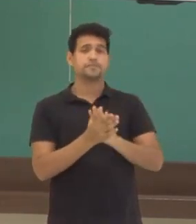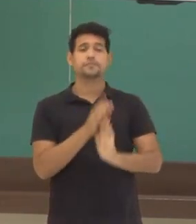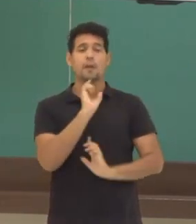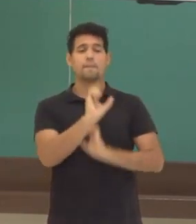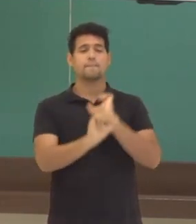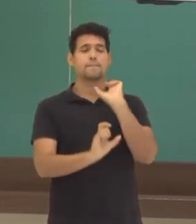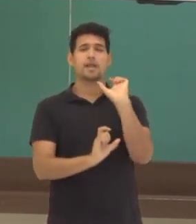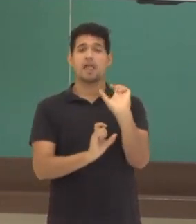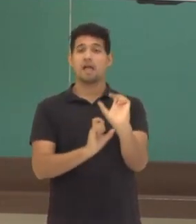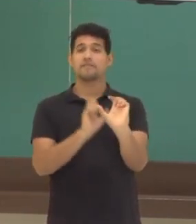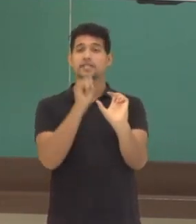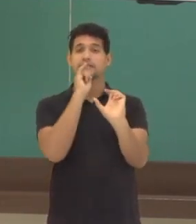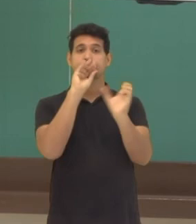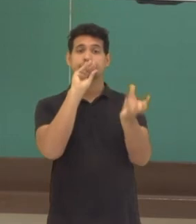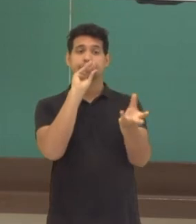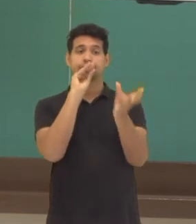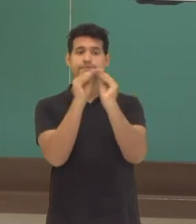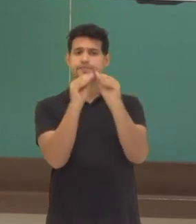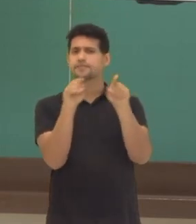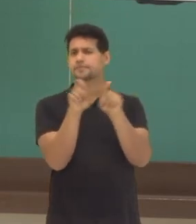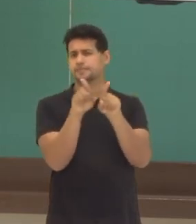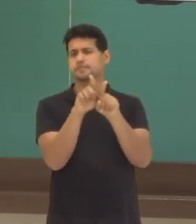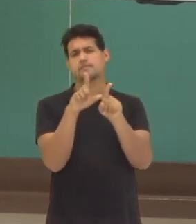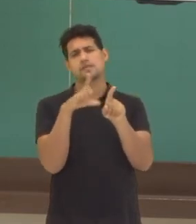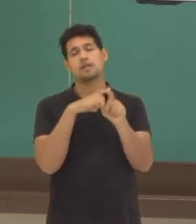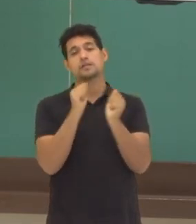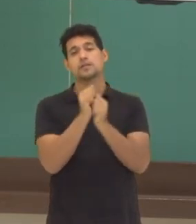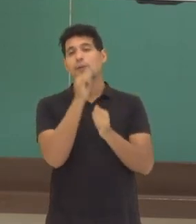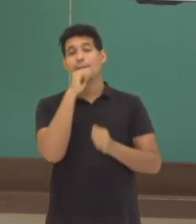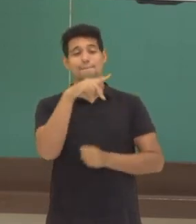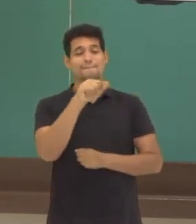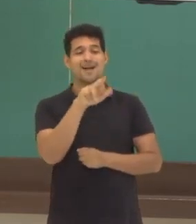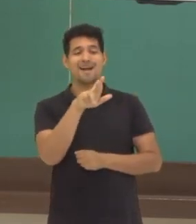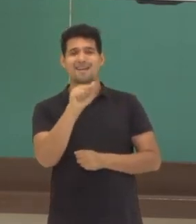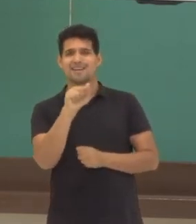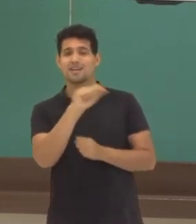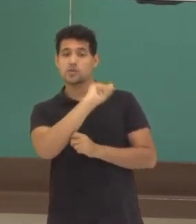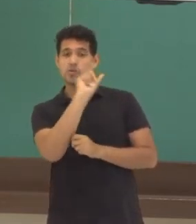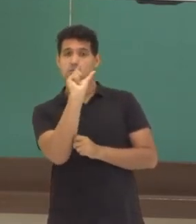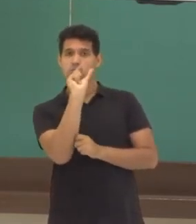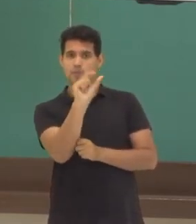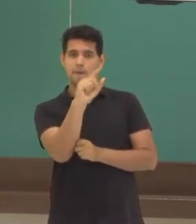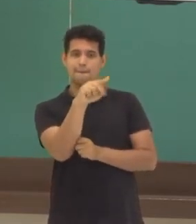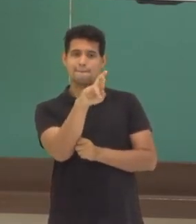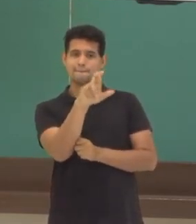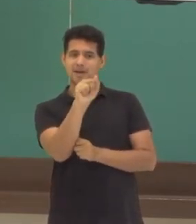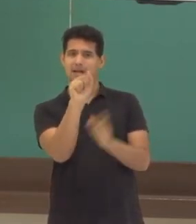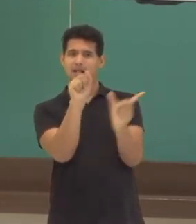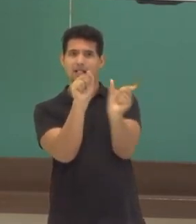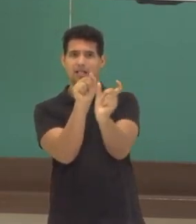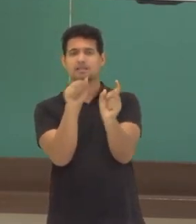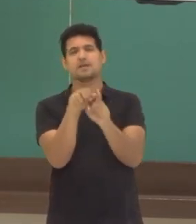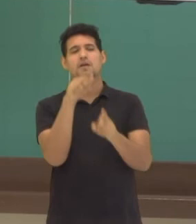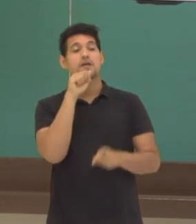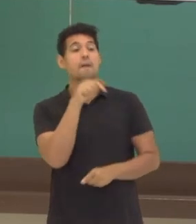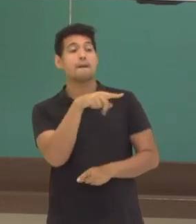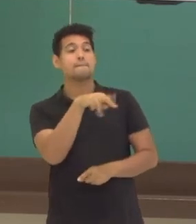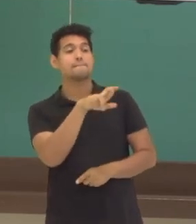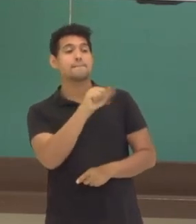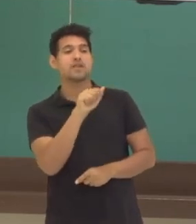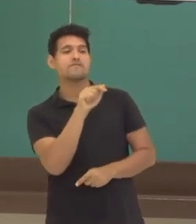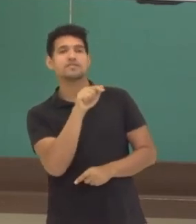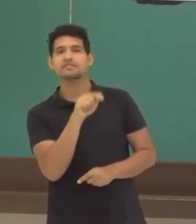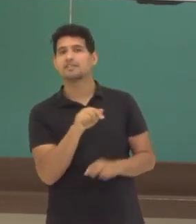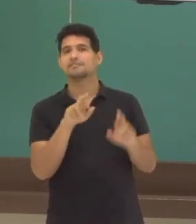Palavras abreviadas, contraídas. Em vez de para, eu uso pra, né? Isso é pra você, em vez de para